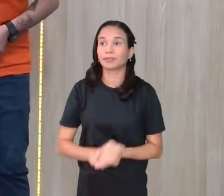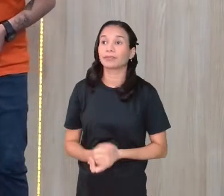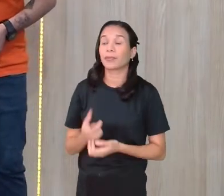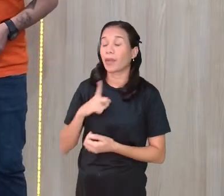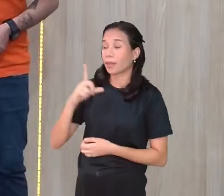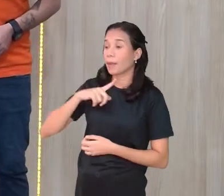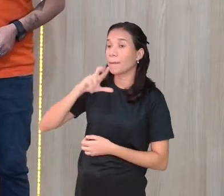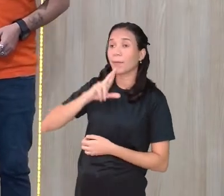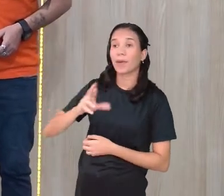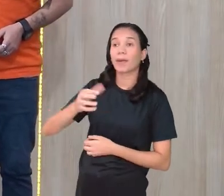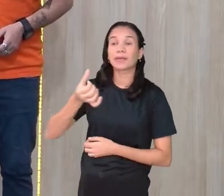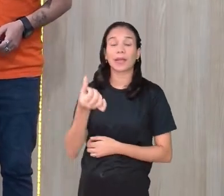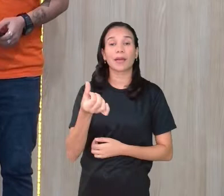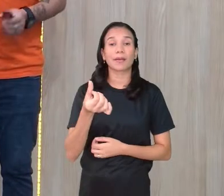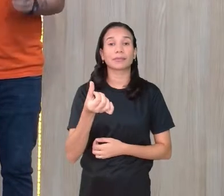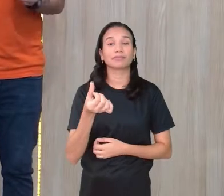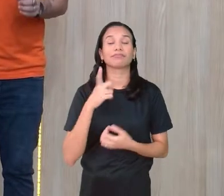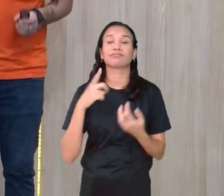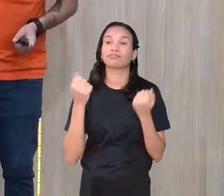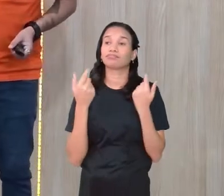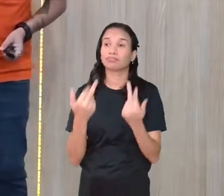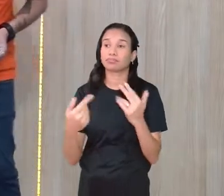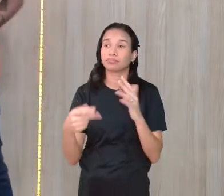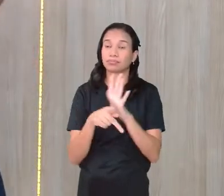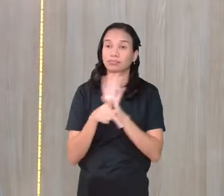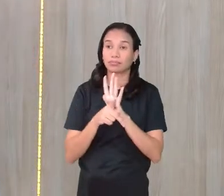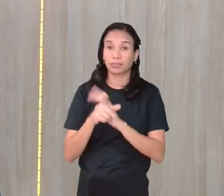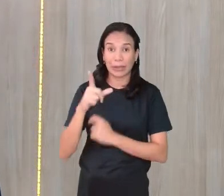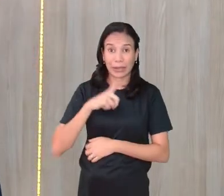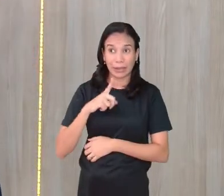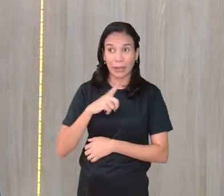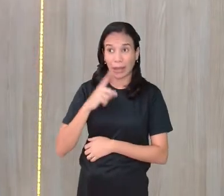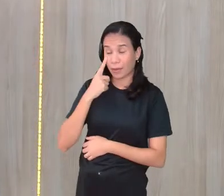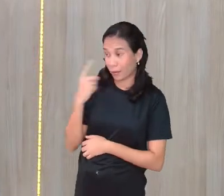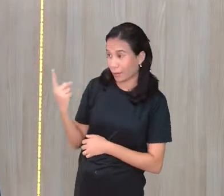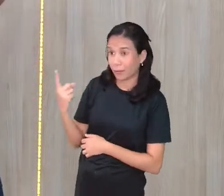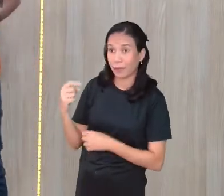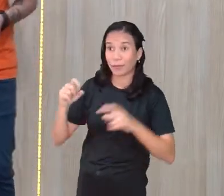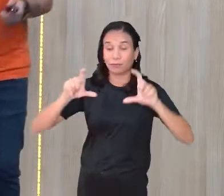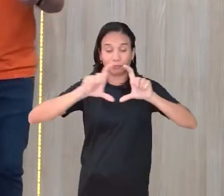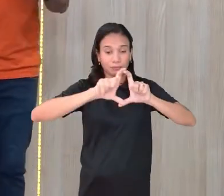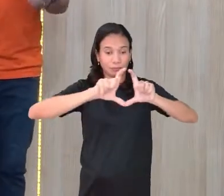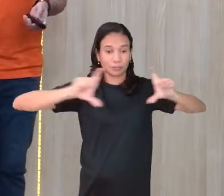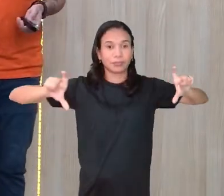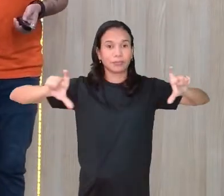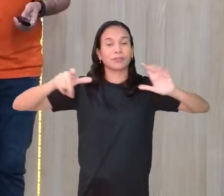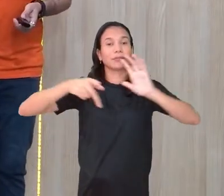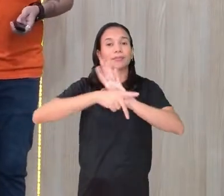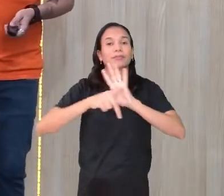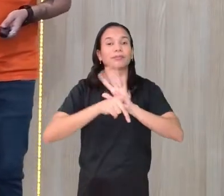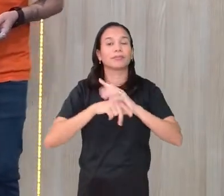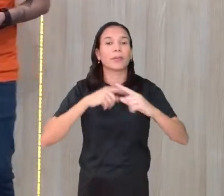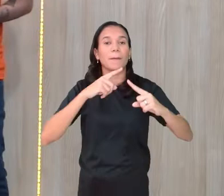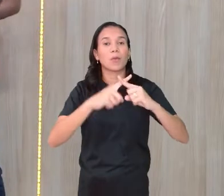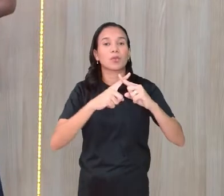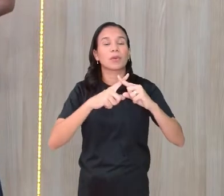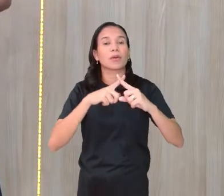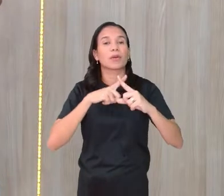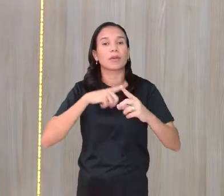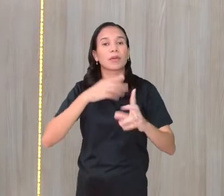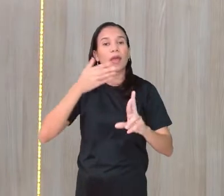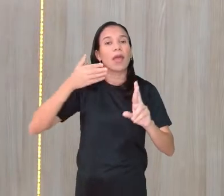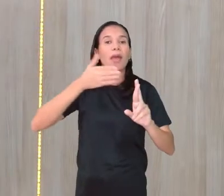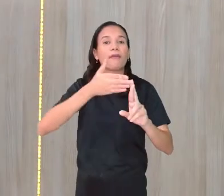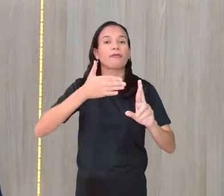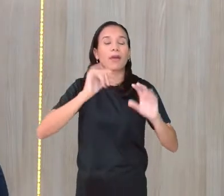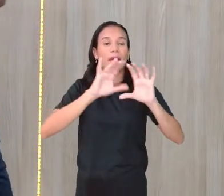Igual a 6, porque eu vou ter o mesmo resultado, mas eu diria que essa expressão da multiplicação aqui, ela faz